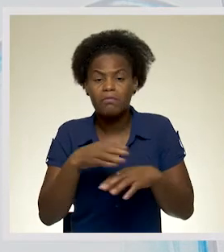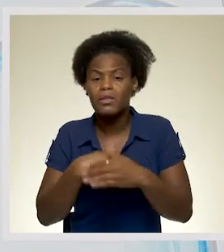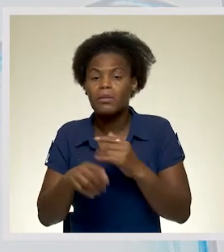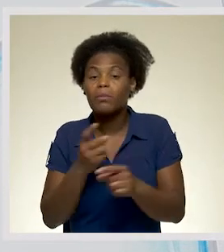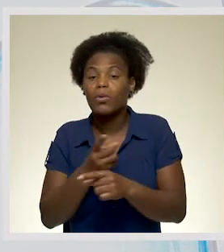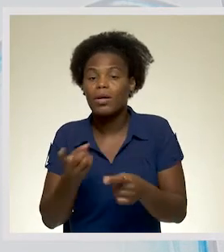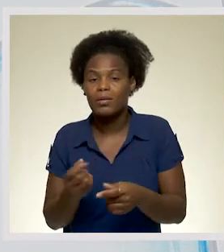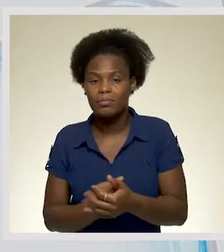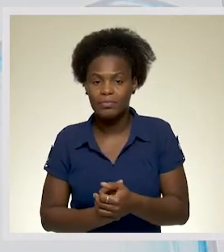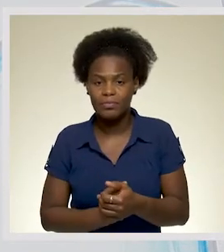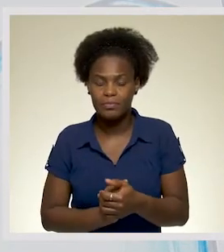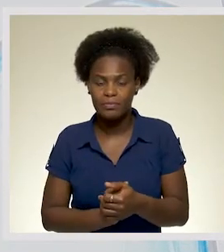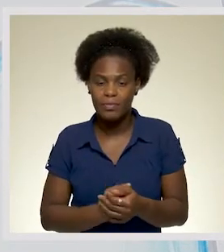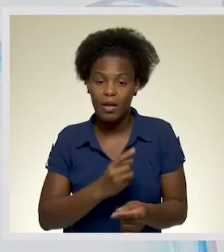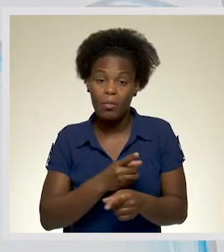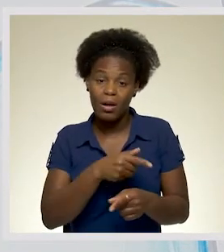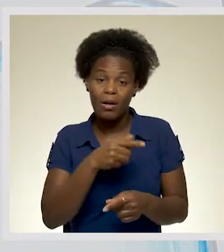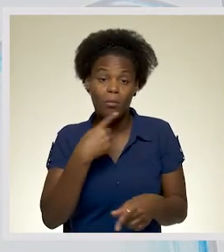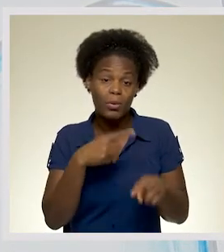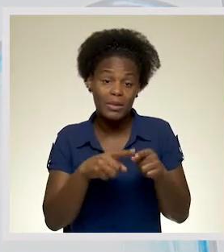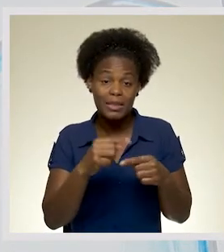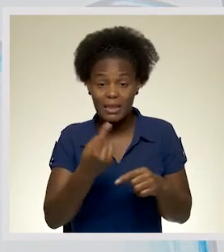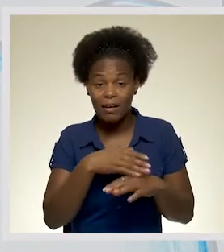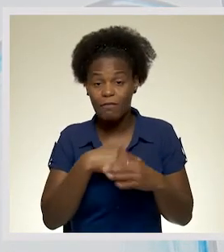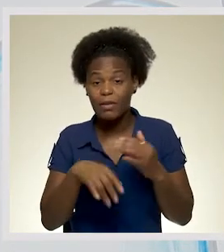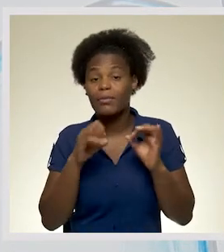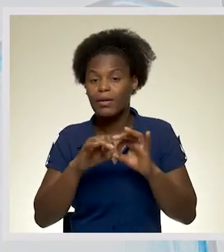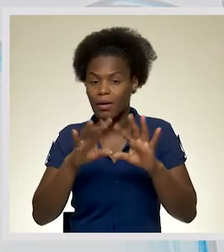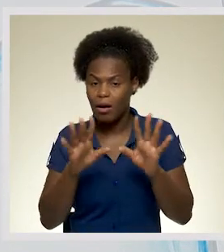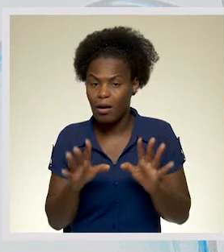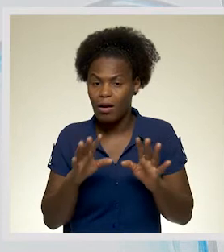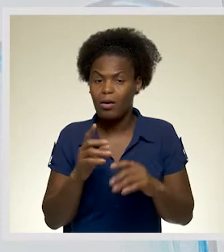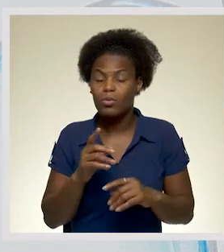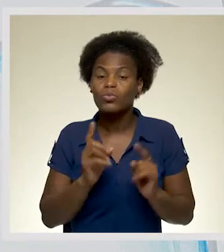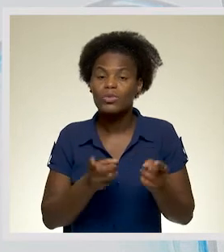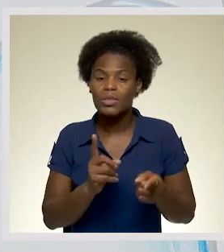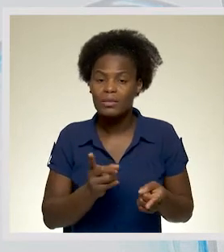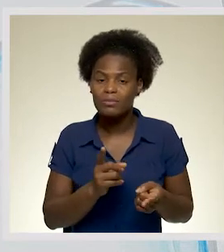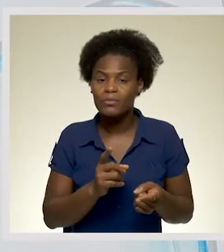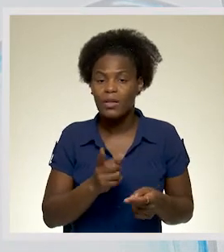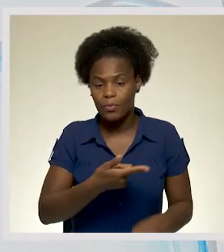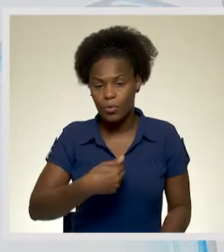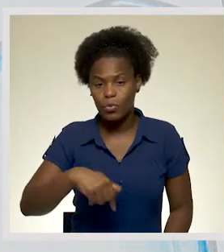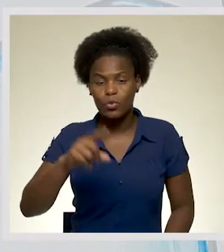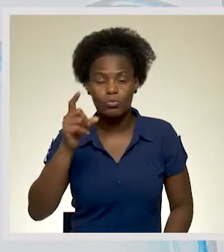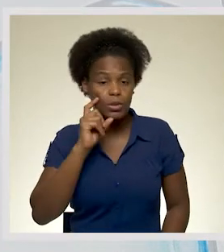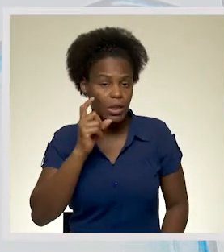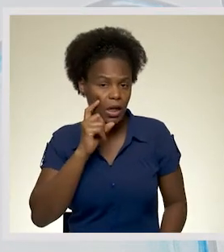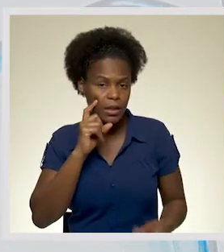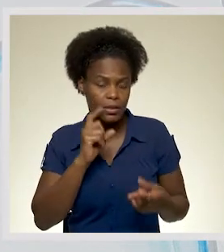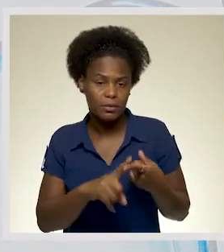Porque essas políticas a serem implementadas, obviamente, nos proteja